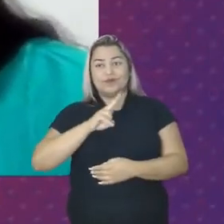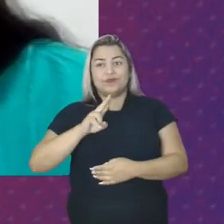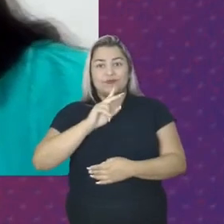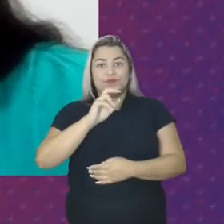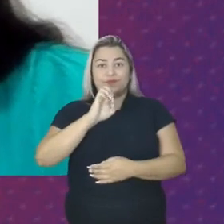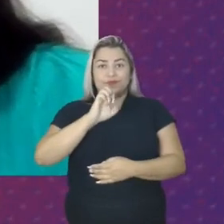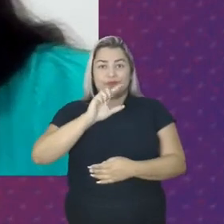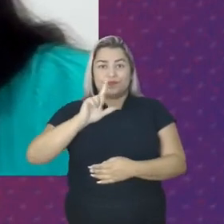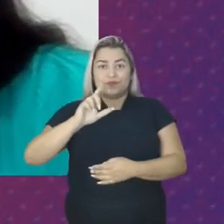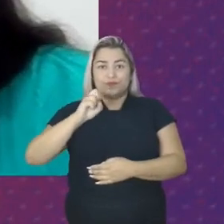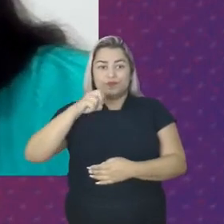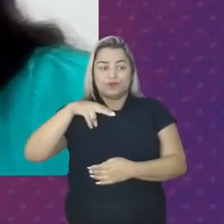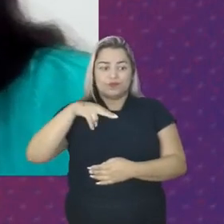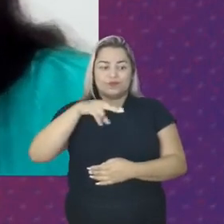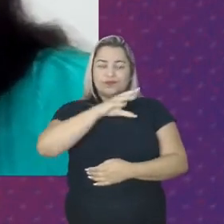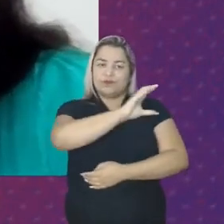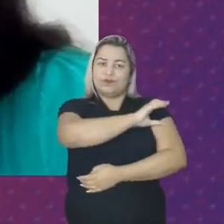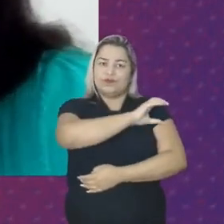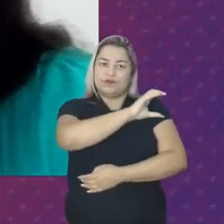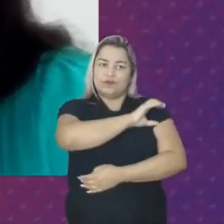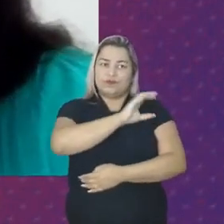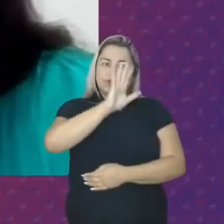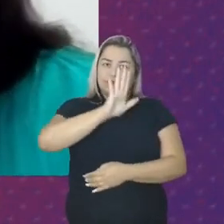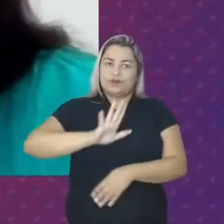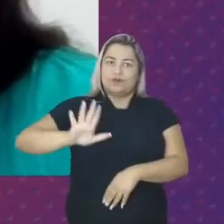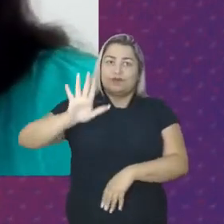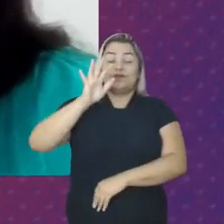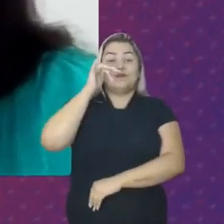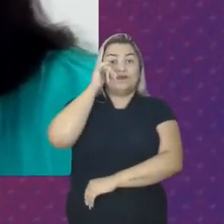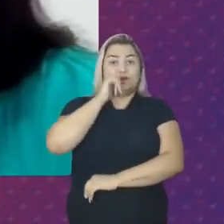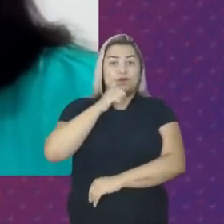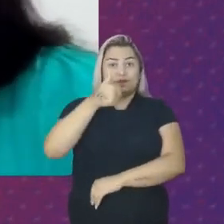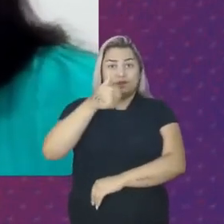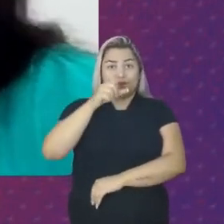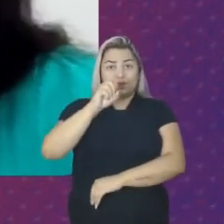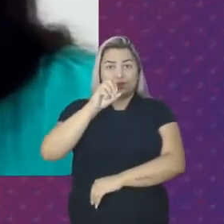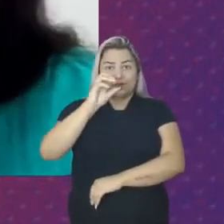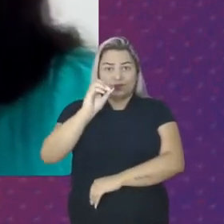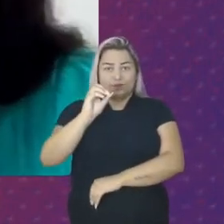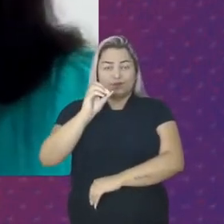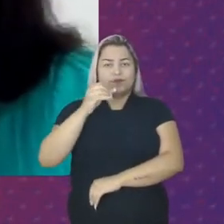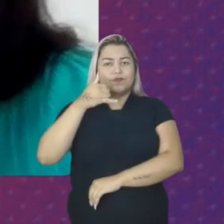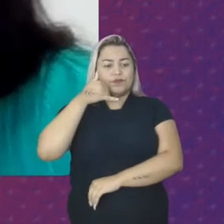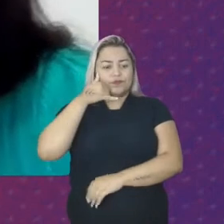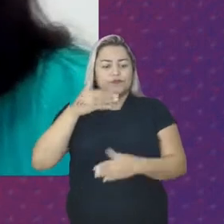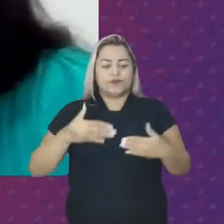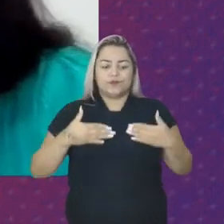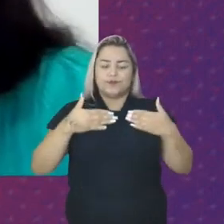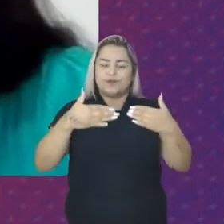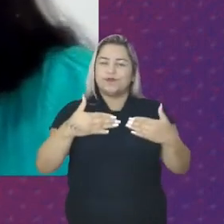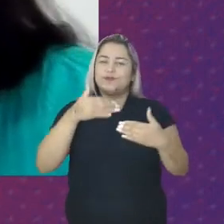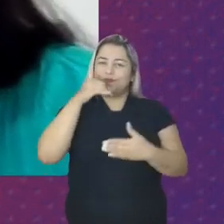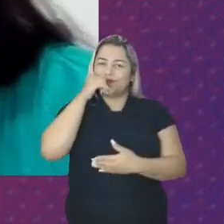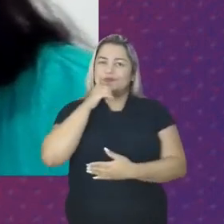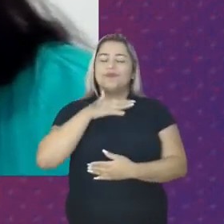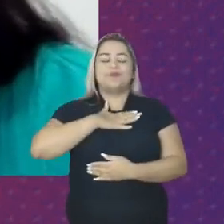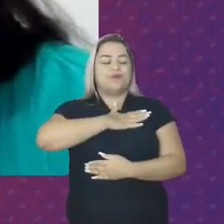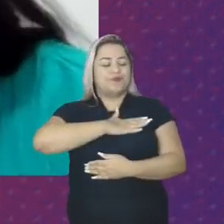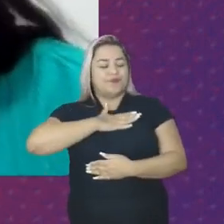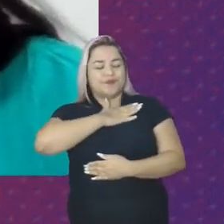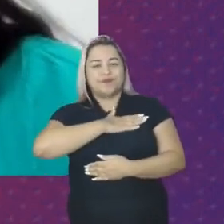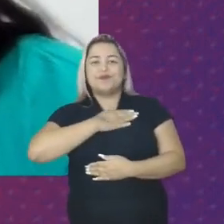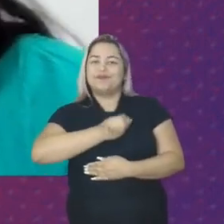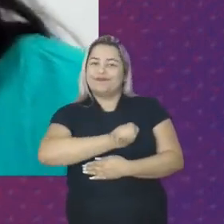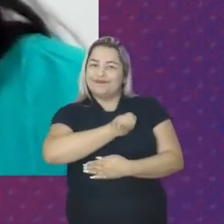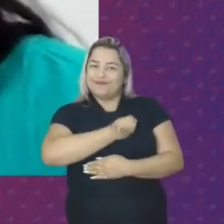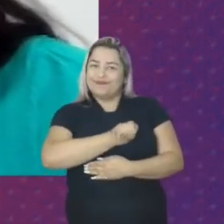Eu sou coordenadora geral da Central de Atendimento à Mulher, o Ligue 180, do Ministério das Mulheres, e é um prazer poder